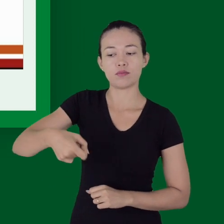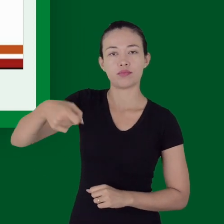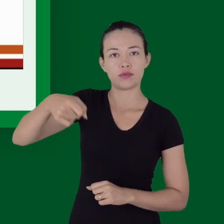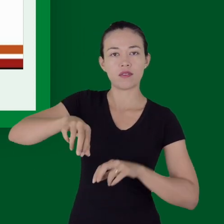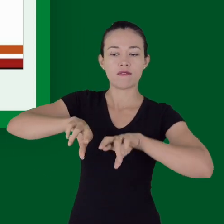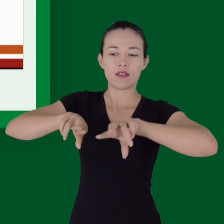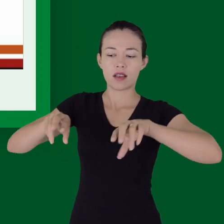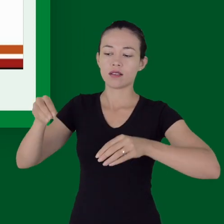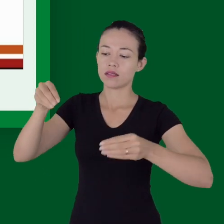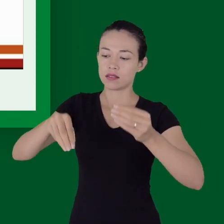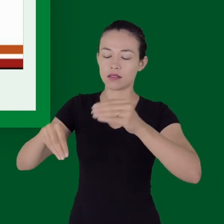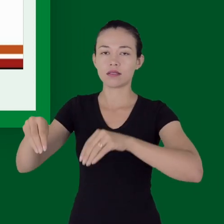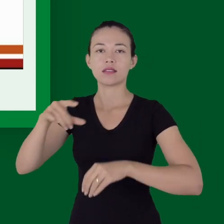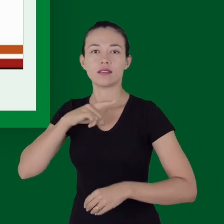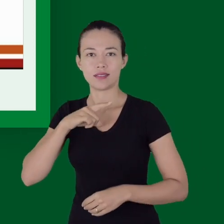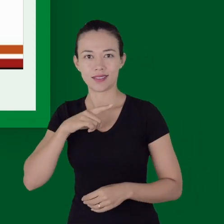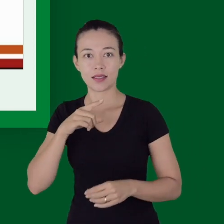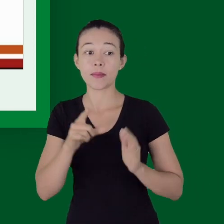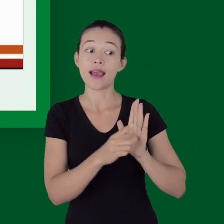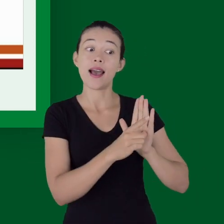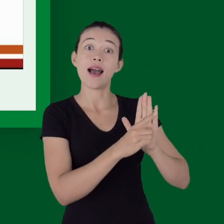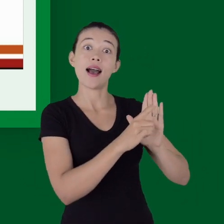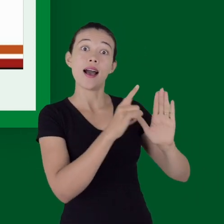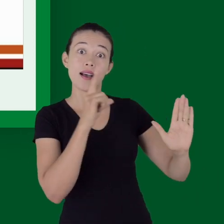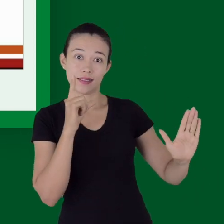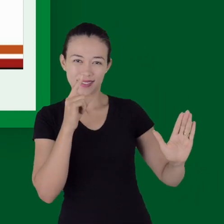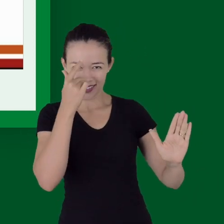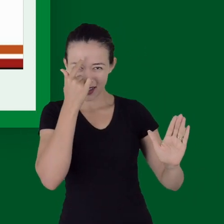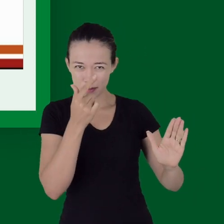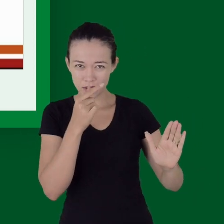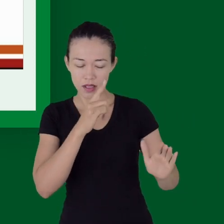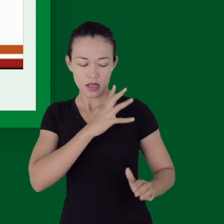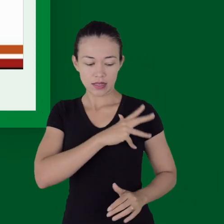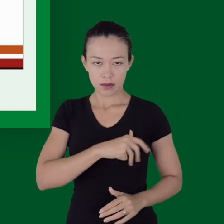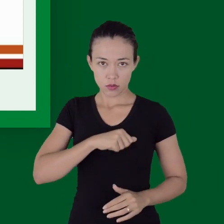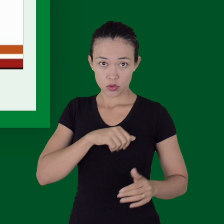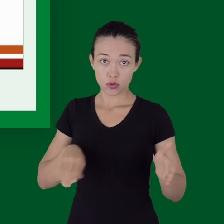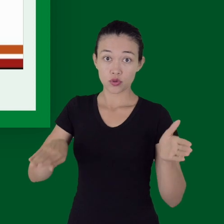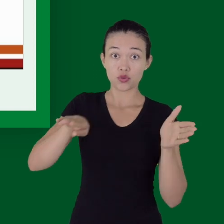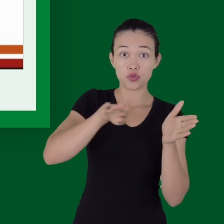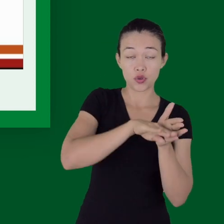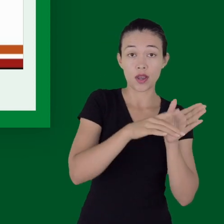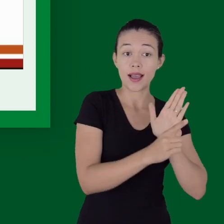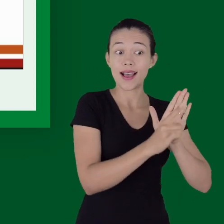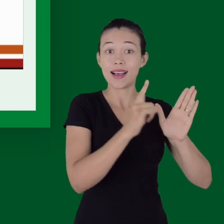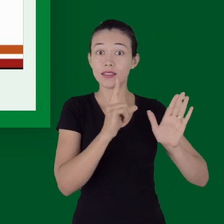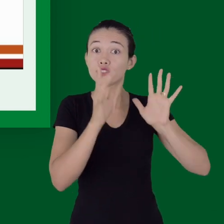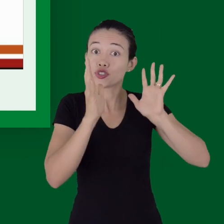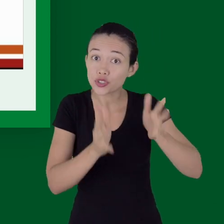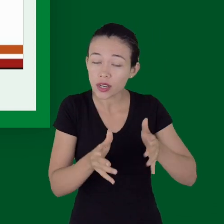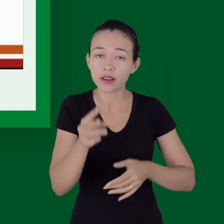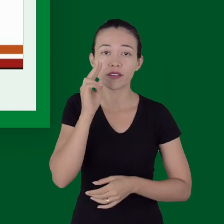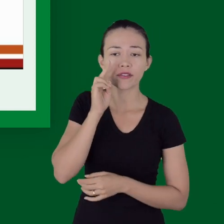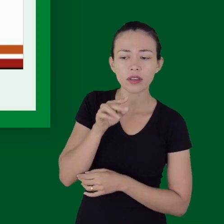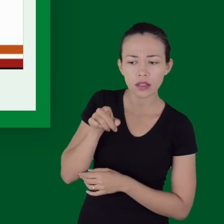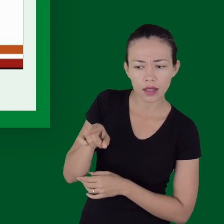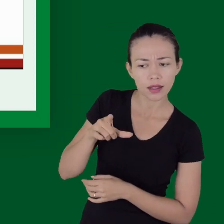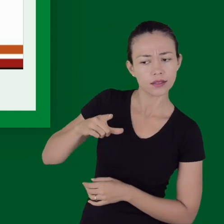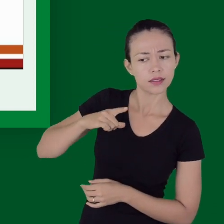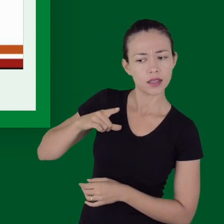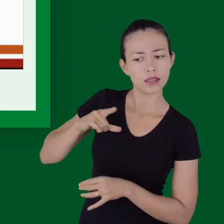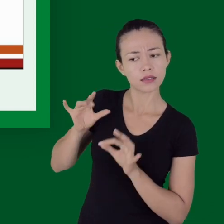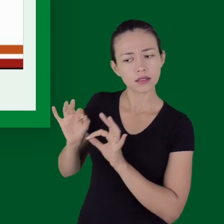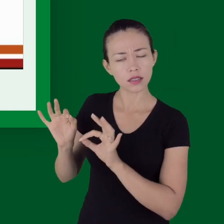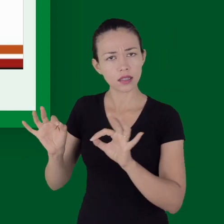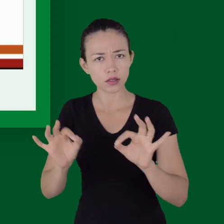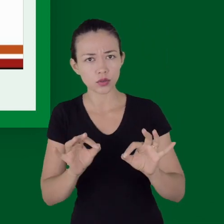checklist. Então, abre, vê as medicações, vê se tem que repor alguma medicação, confere o cilindro de oxigênio, vê se tem oxigênio